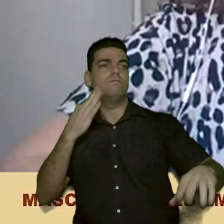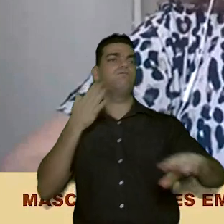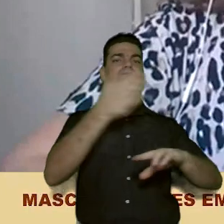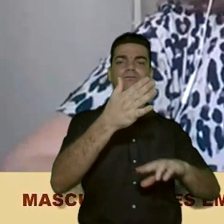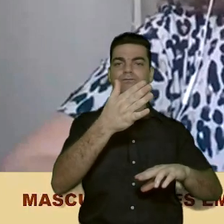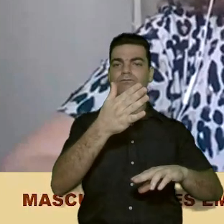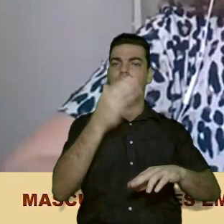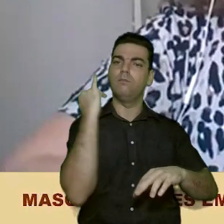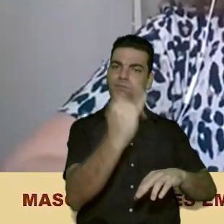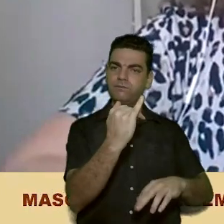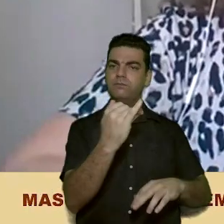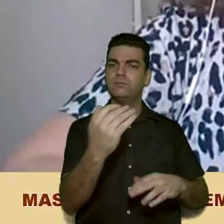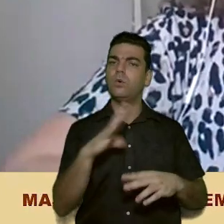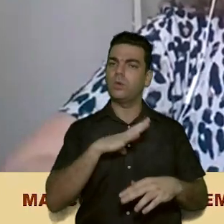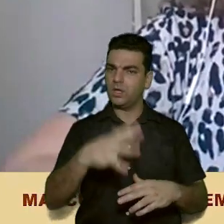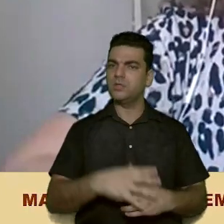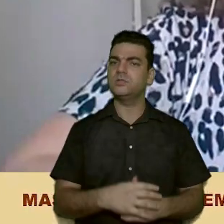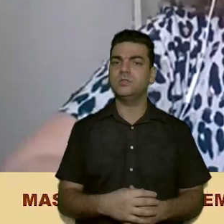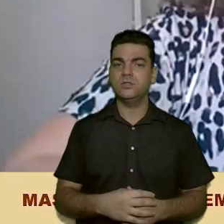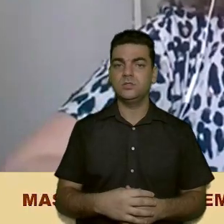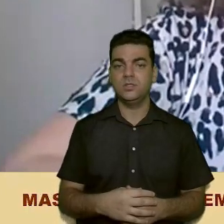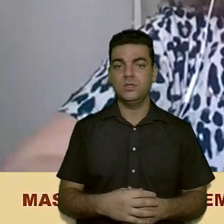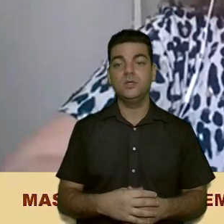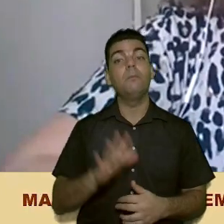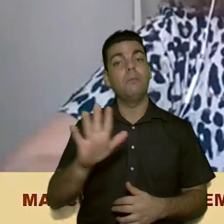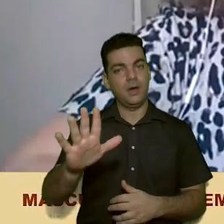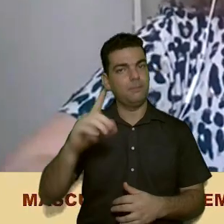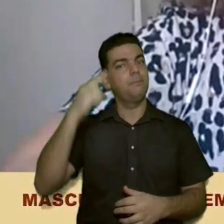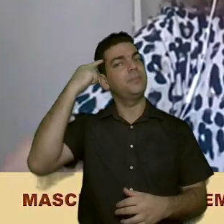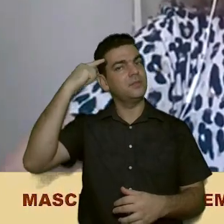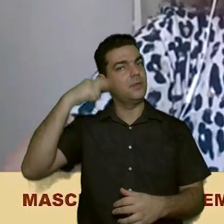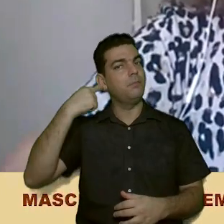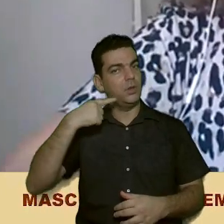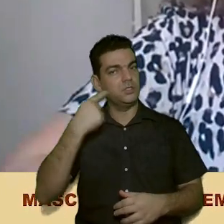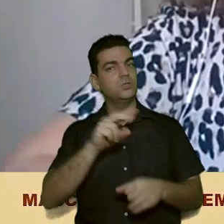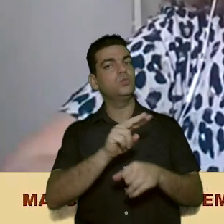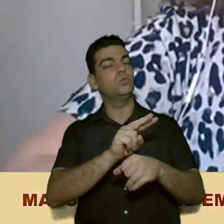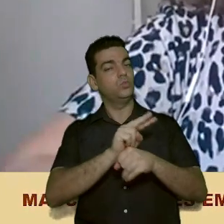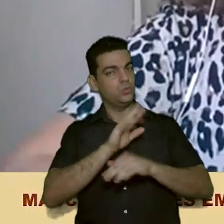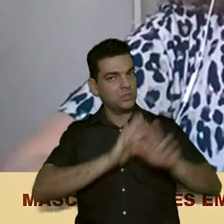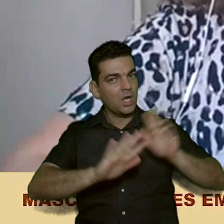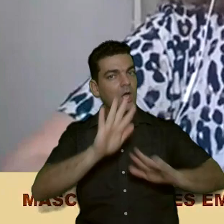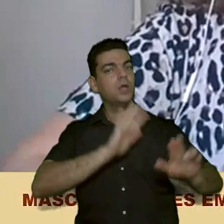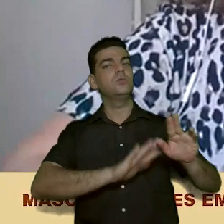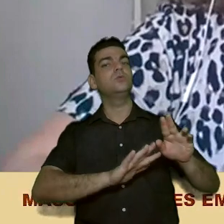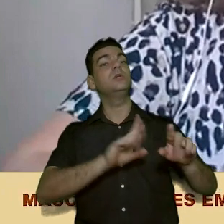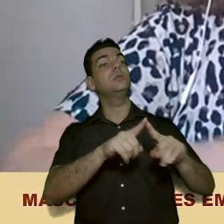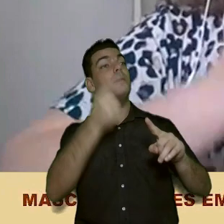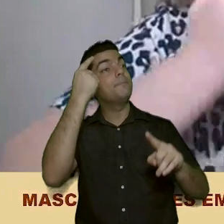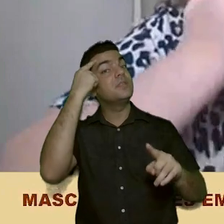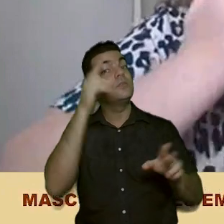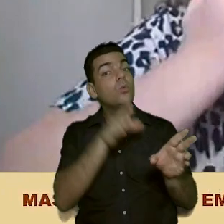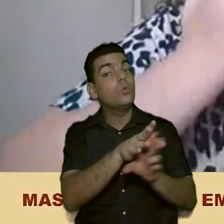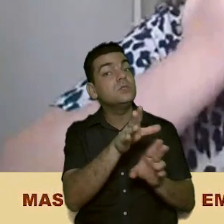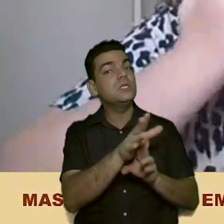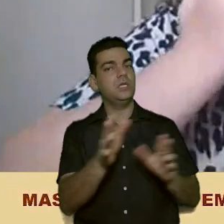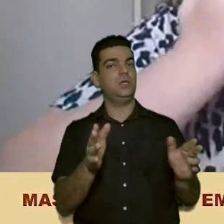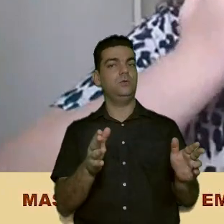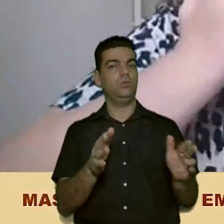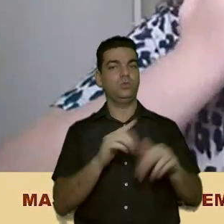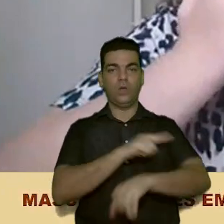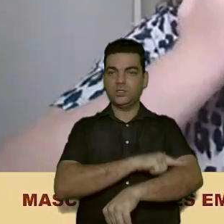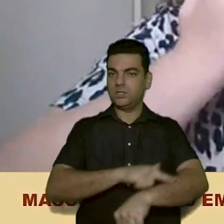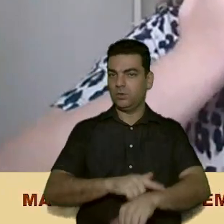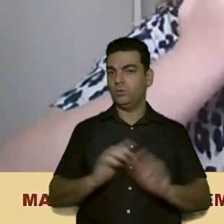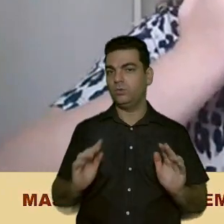presentes, assistindo um ato violento de qualquer forma, tal, e assim, baseado sempre na política do cuidado e na